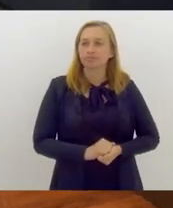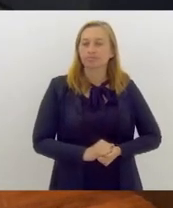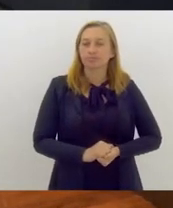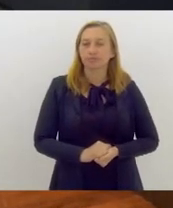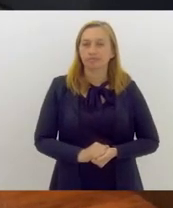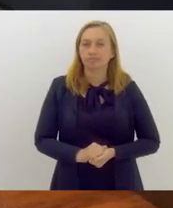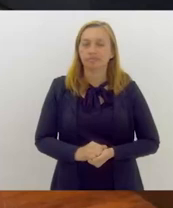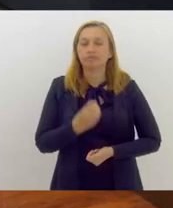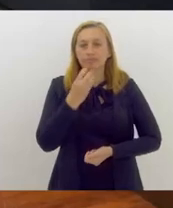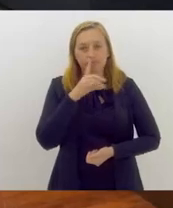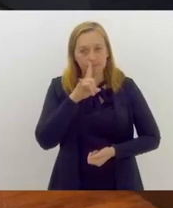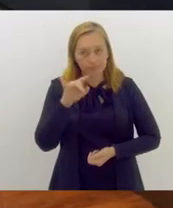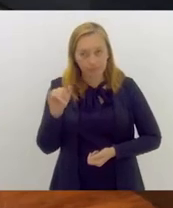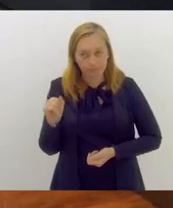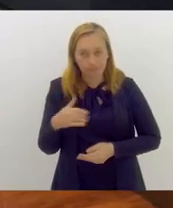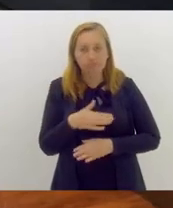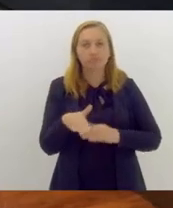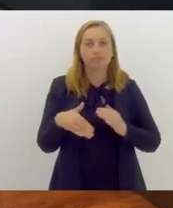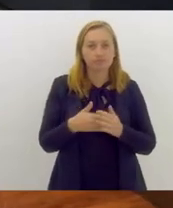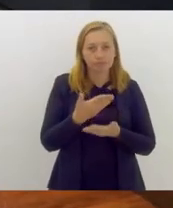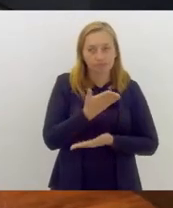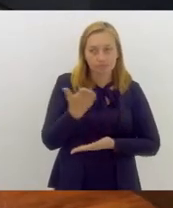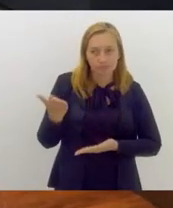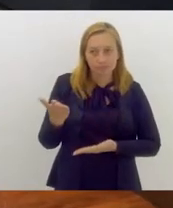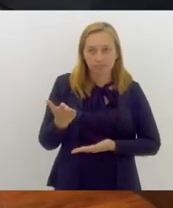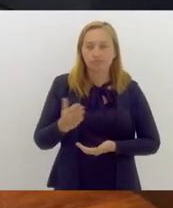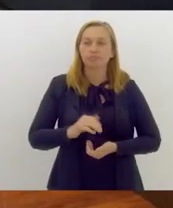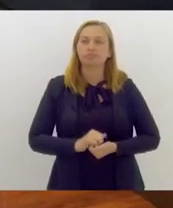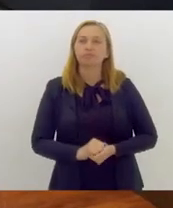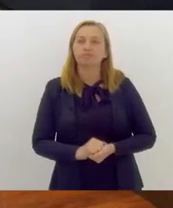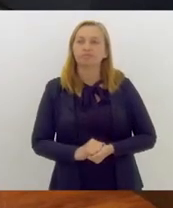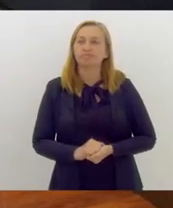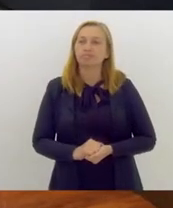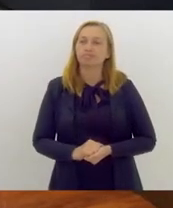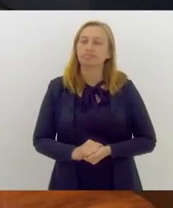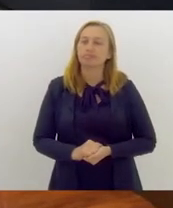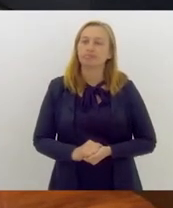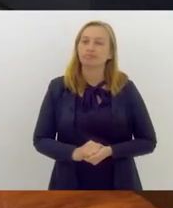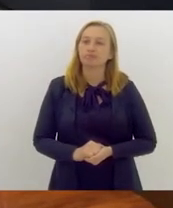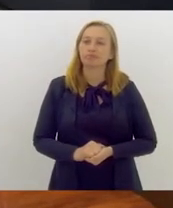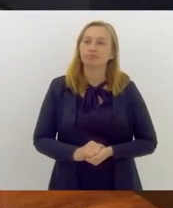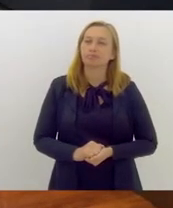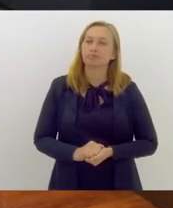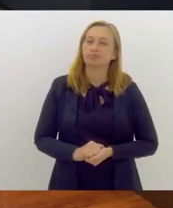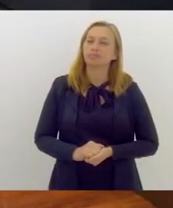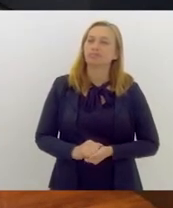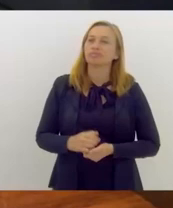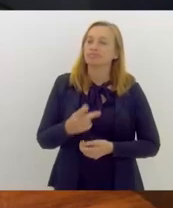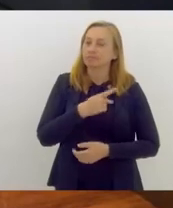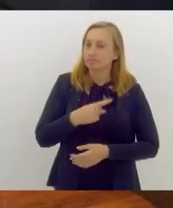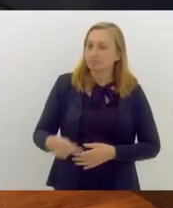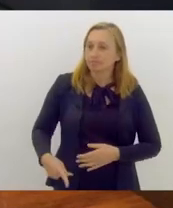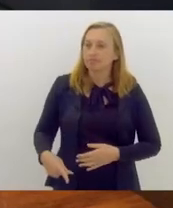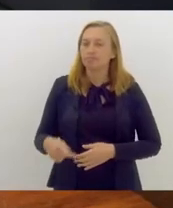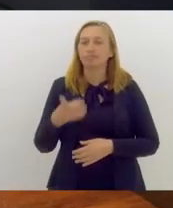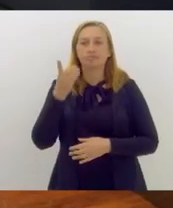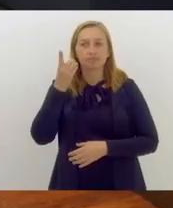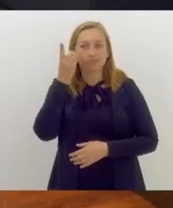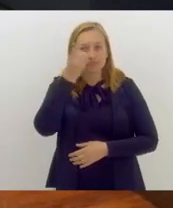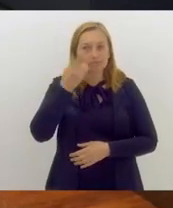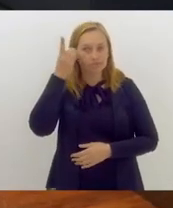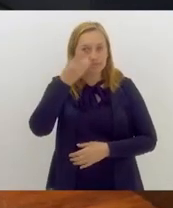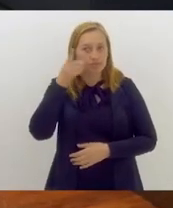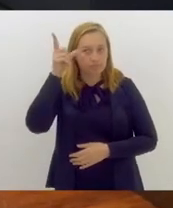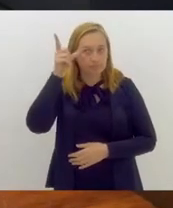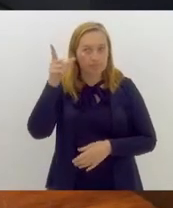Bom dia a todas e todos cumprimentando nossa presidente dos trabalhos Deputado Lucinha queria